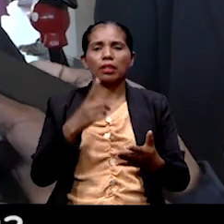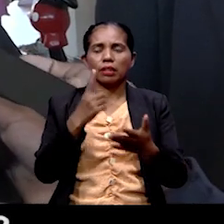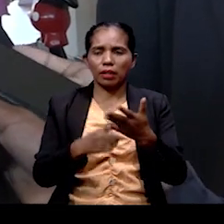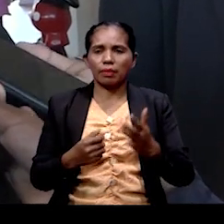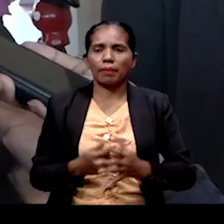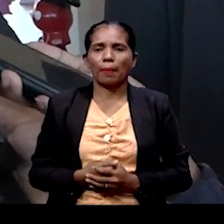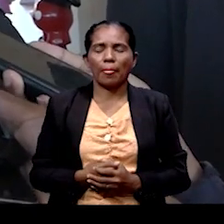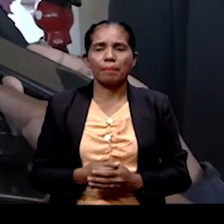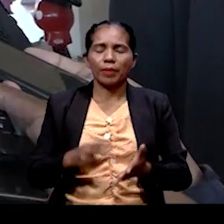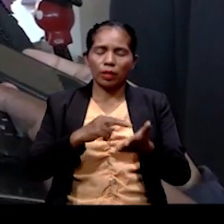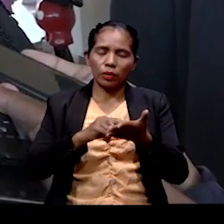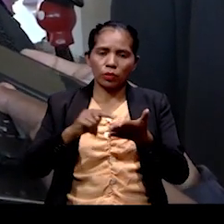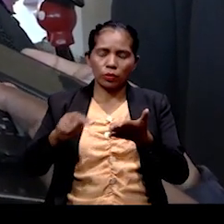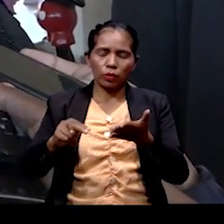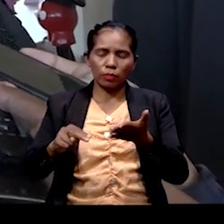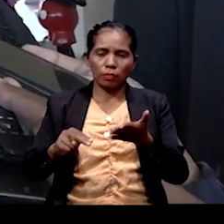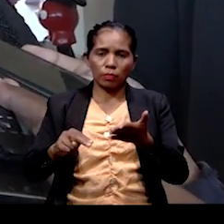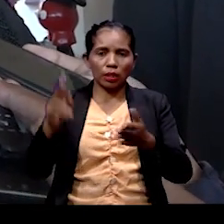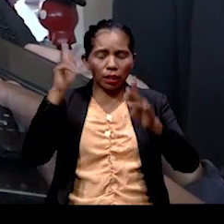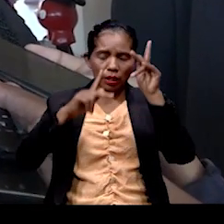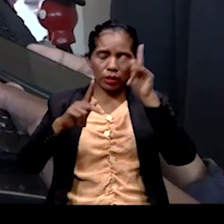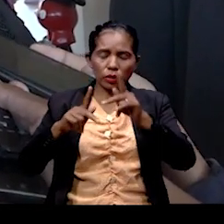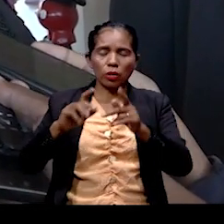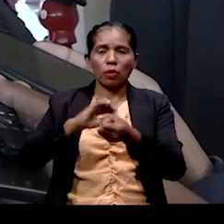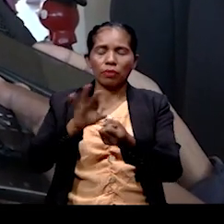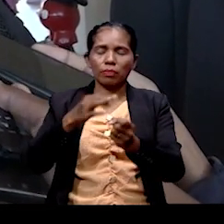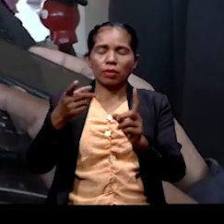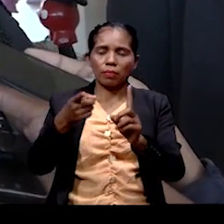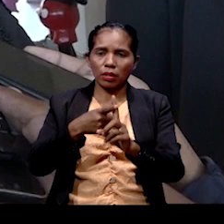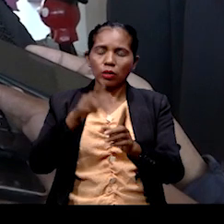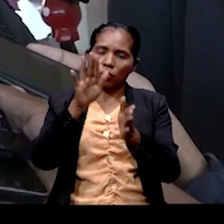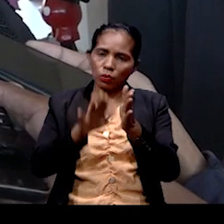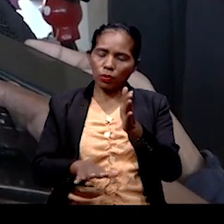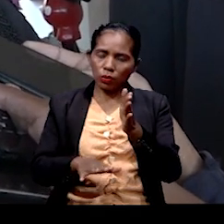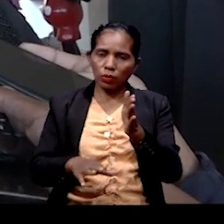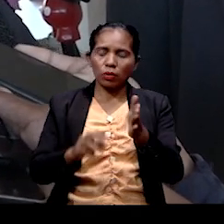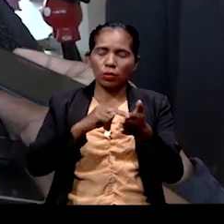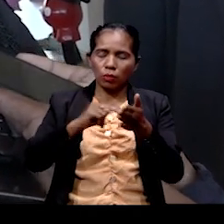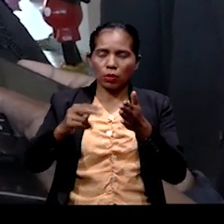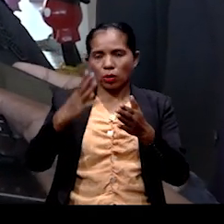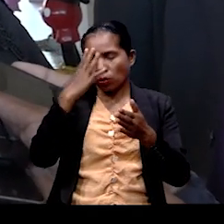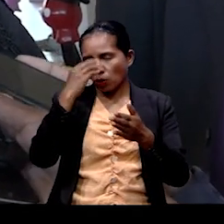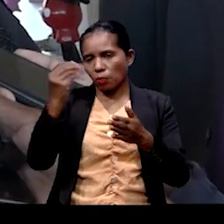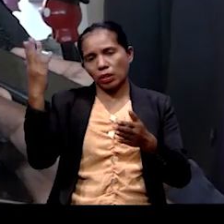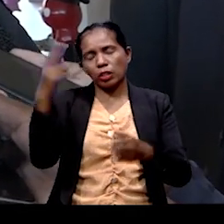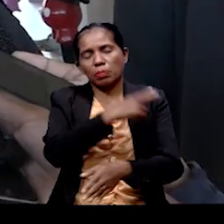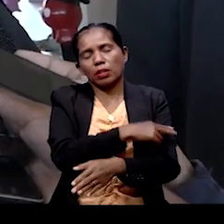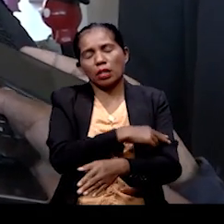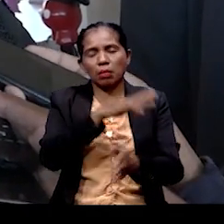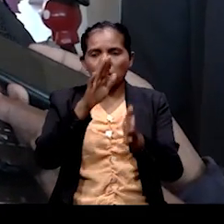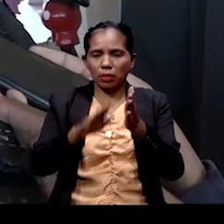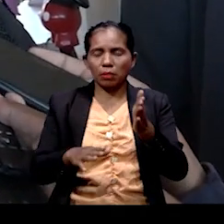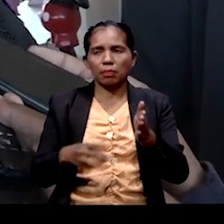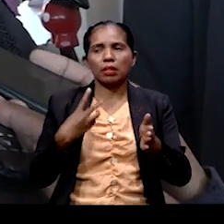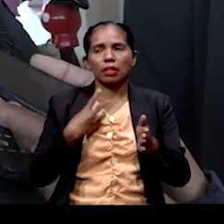cata número caso né tum e número baixo aí hospital mas tum mas bem infelizmente itania número